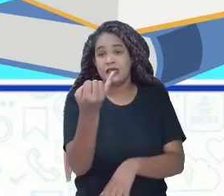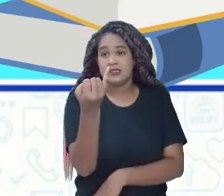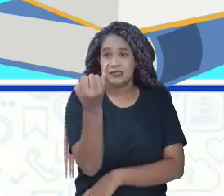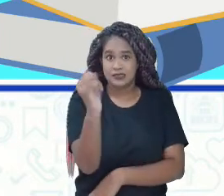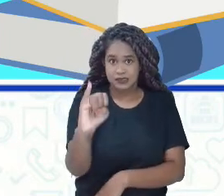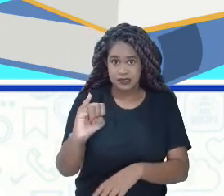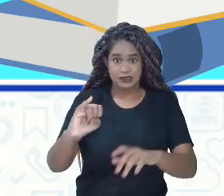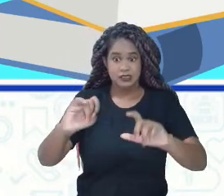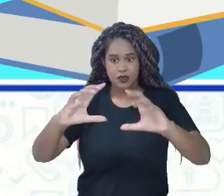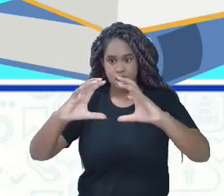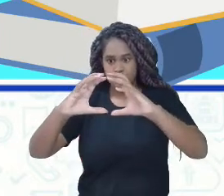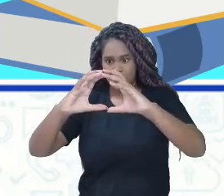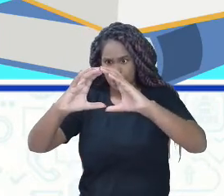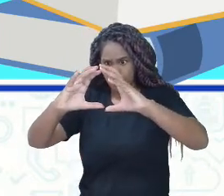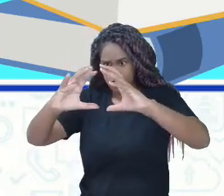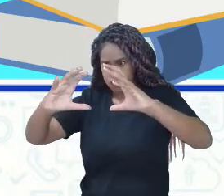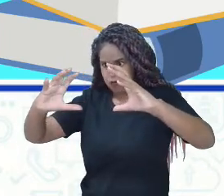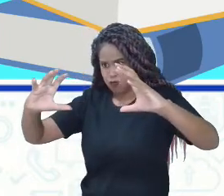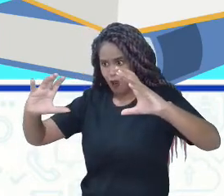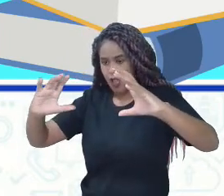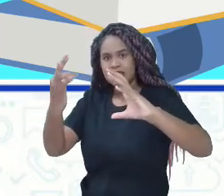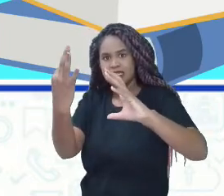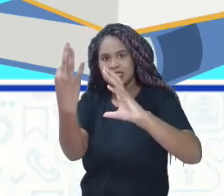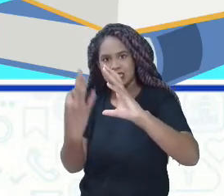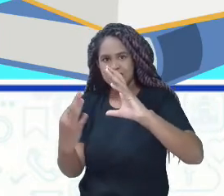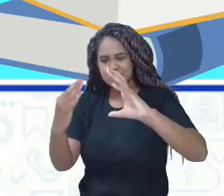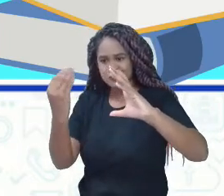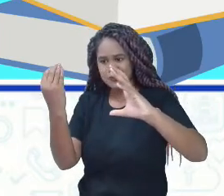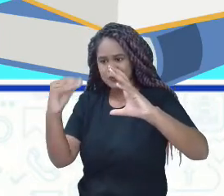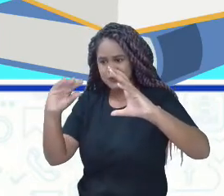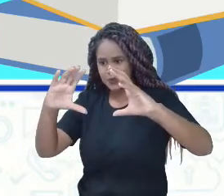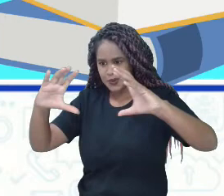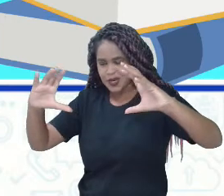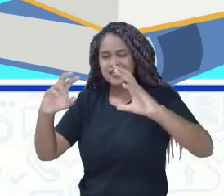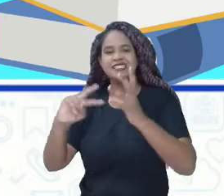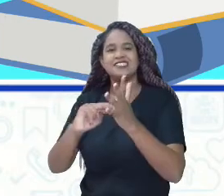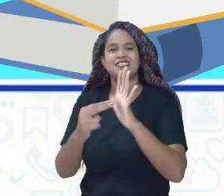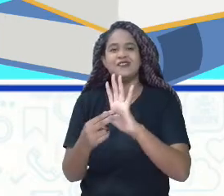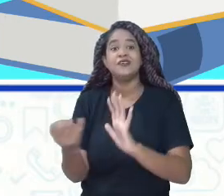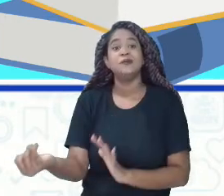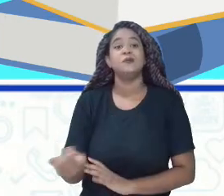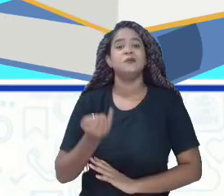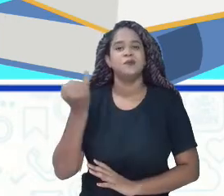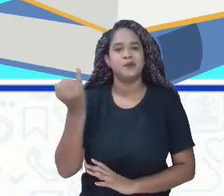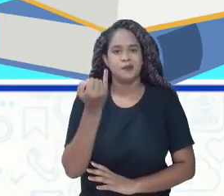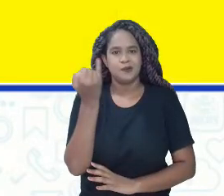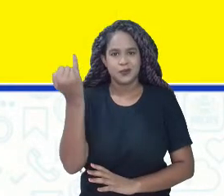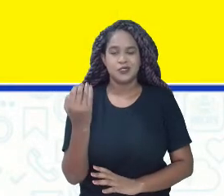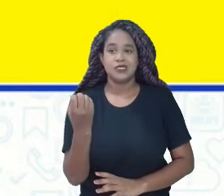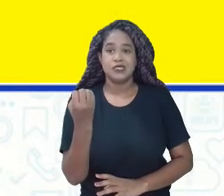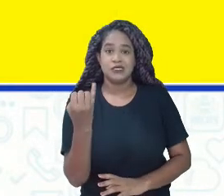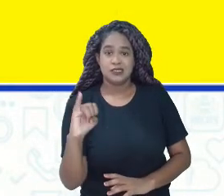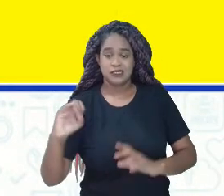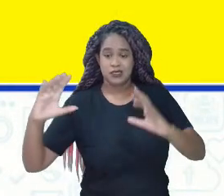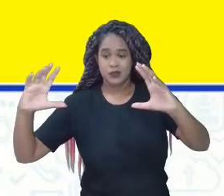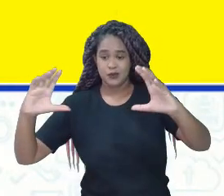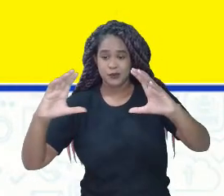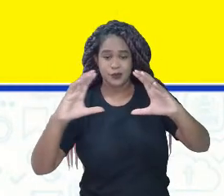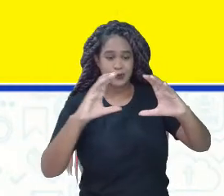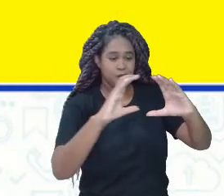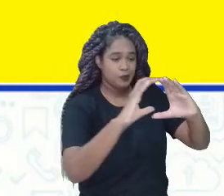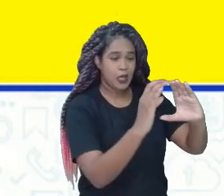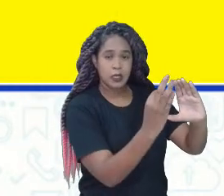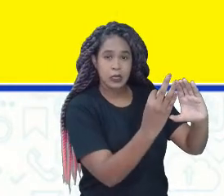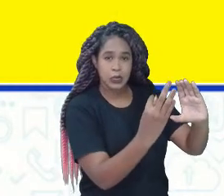é porque é importante para o enredo. Se ele é menor, como diz aqui,